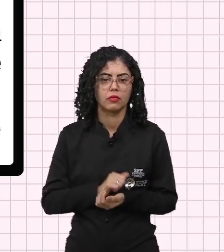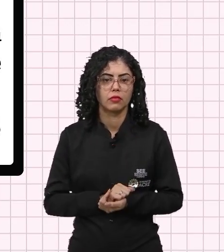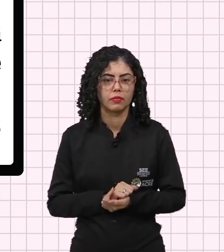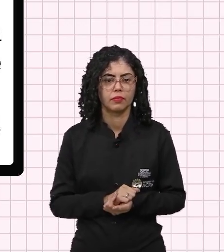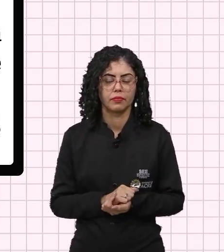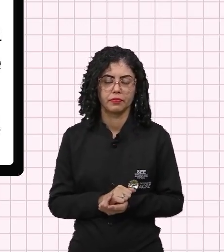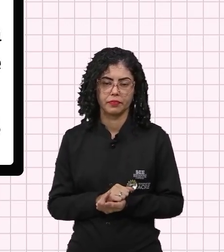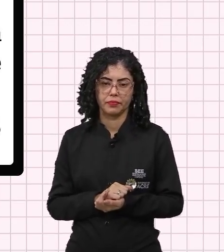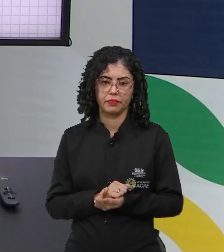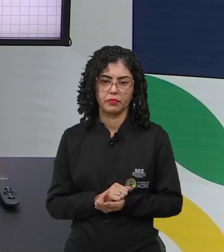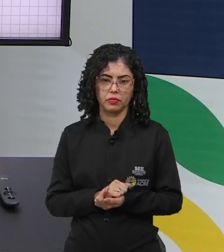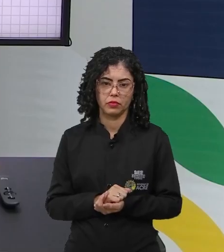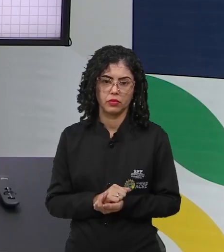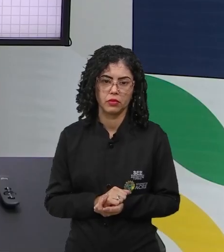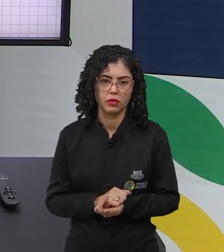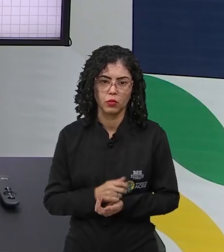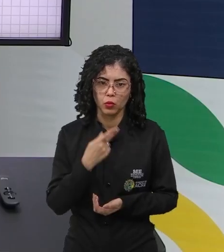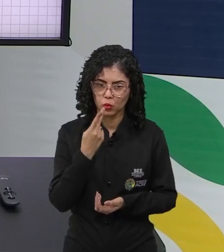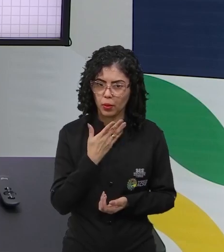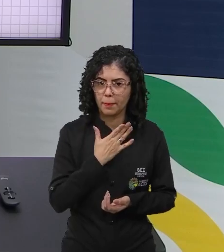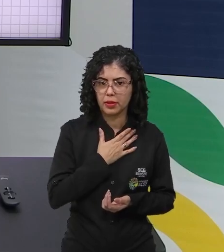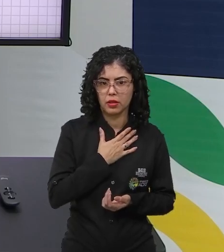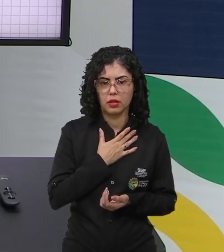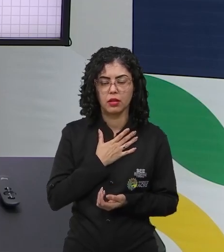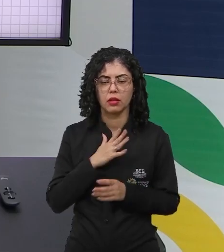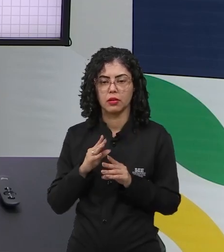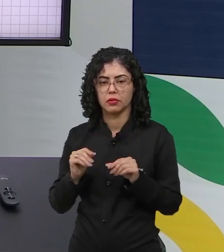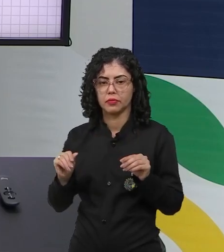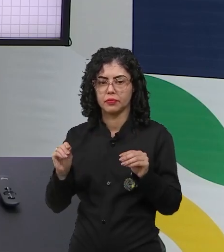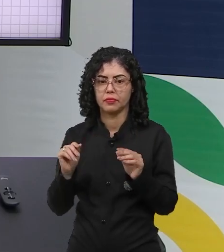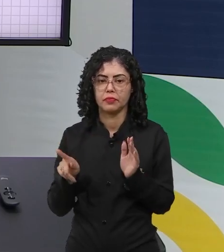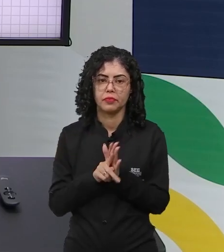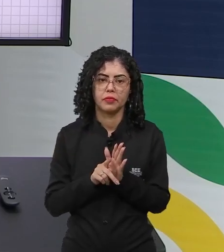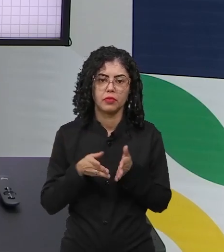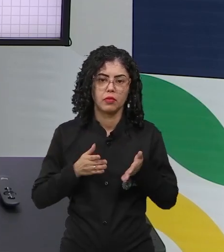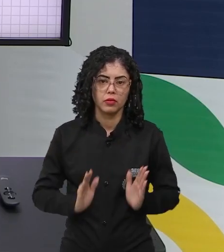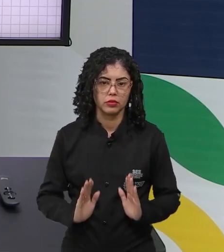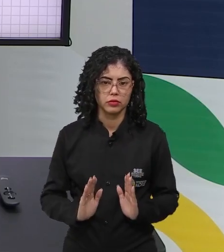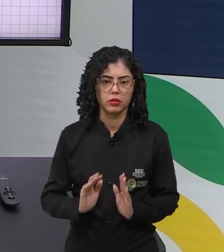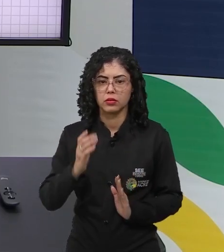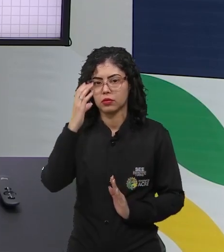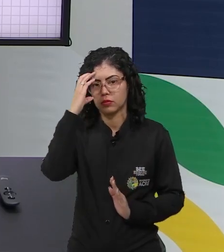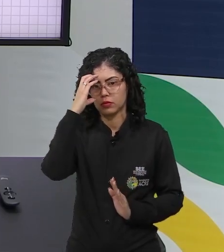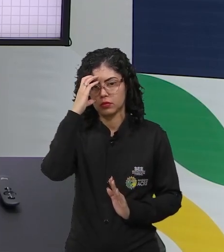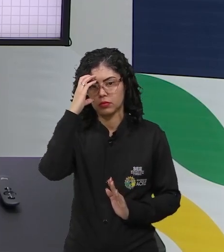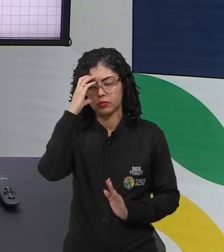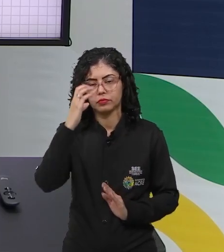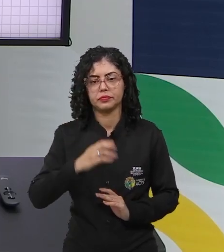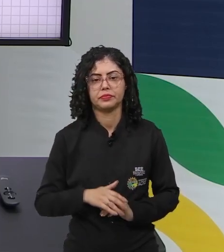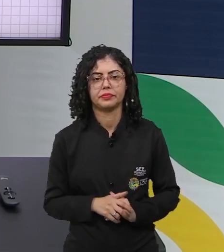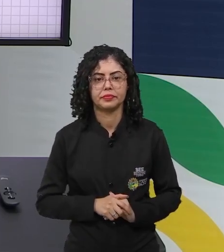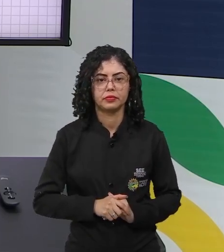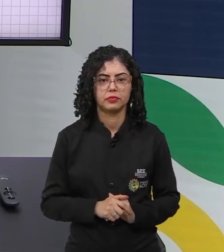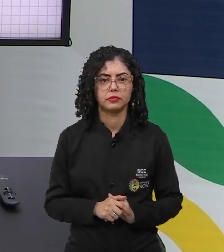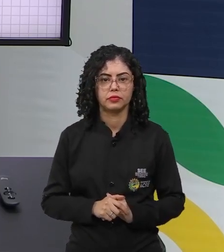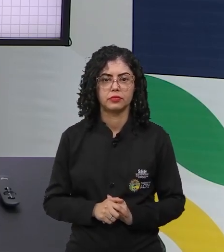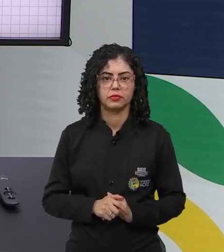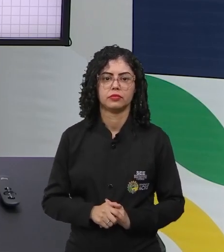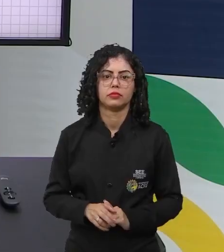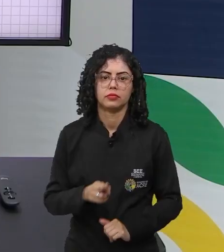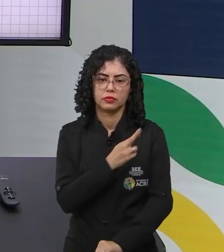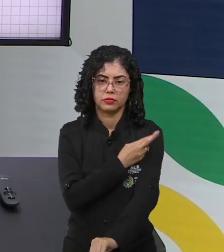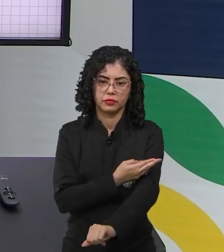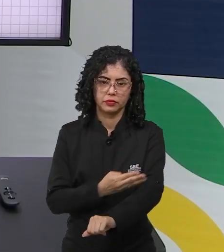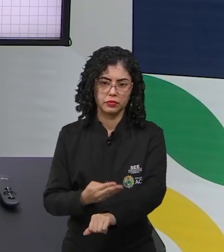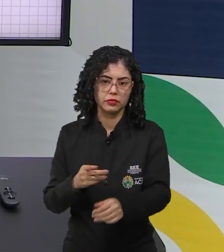eu falasse para vocês: minha terra natal é Cruzeiro do Sul, ou minha terra natal é Rio Branco.